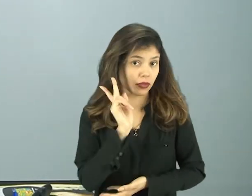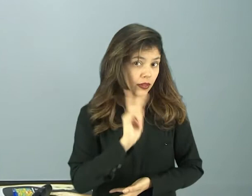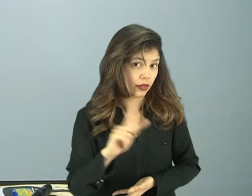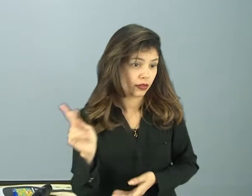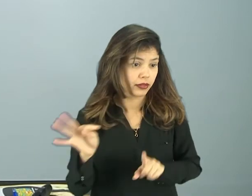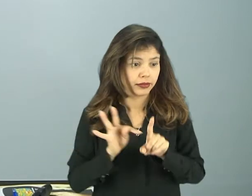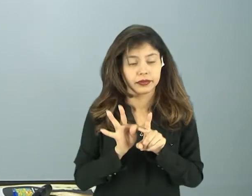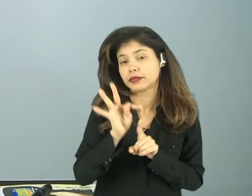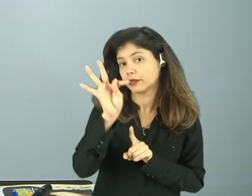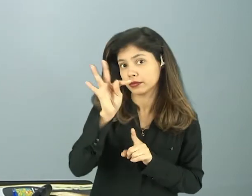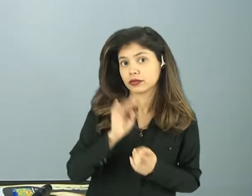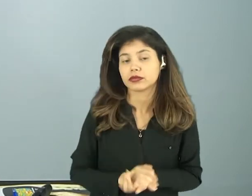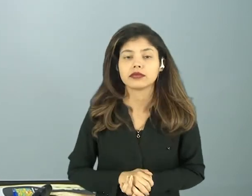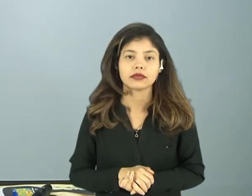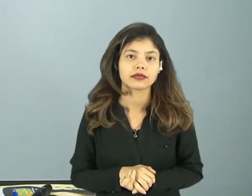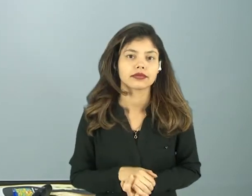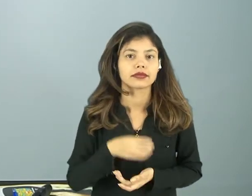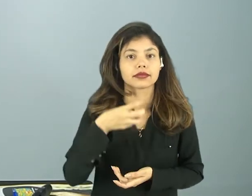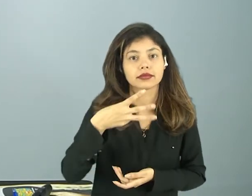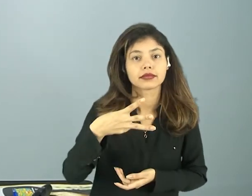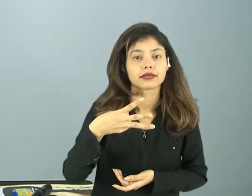foi medir, mediu